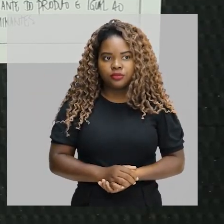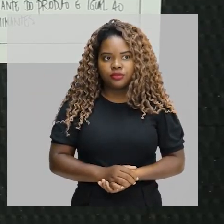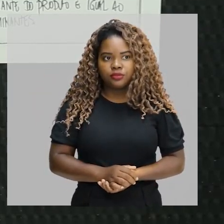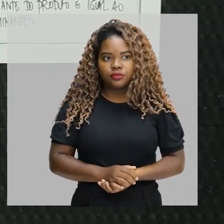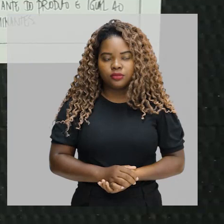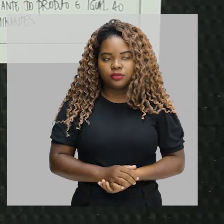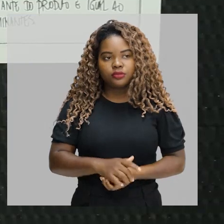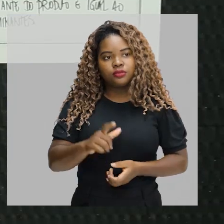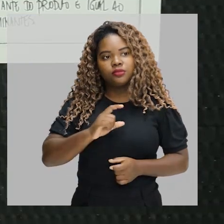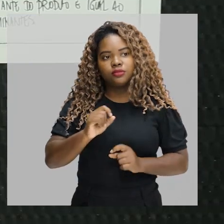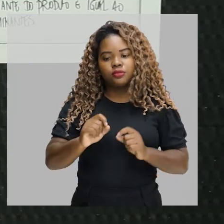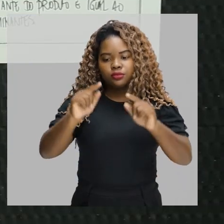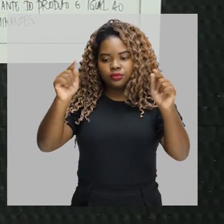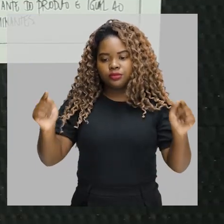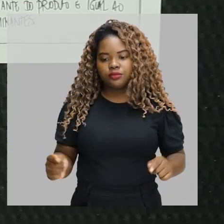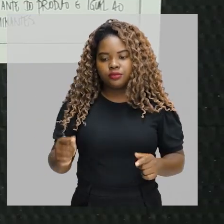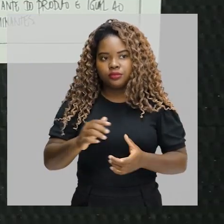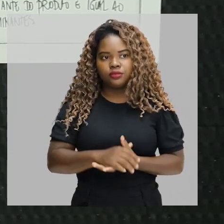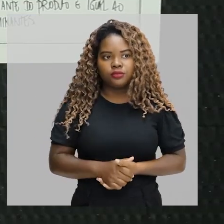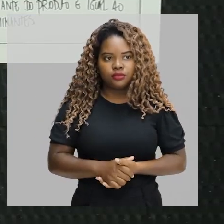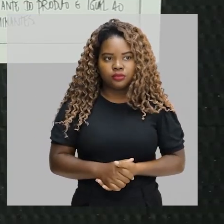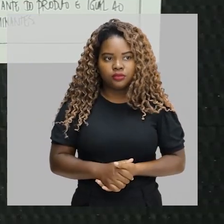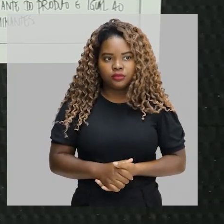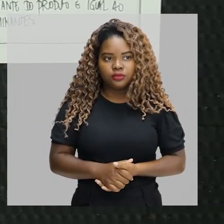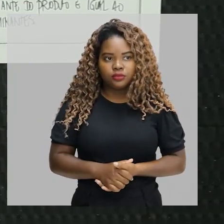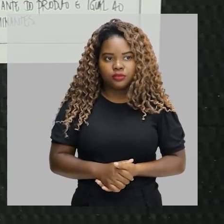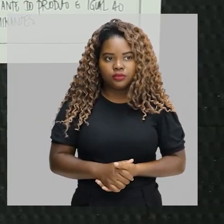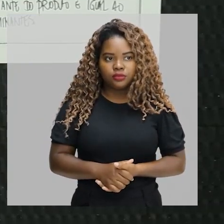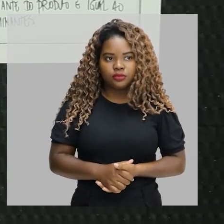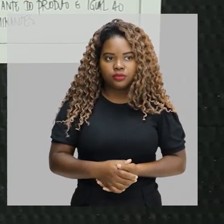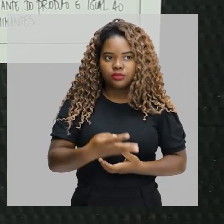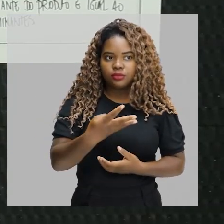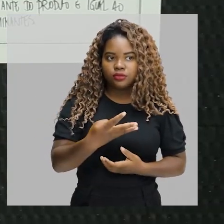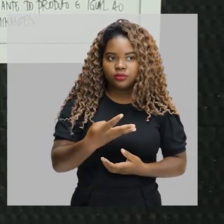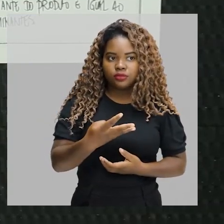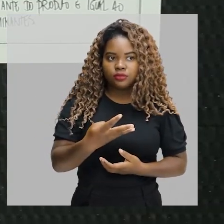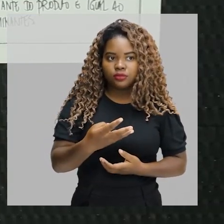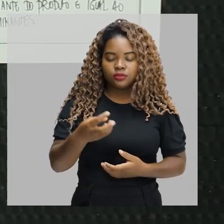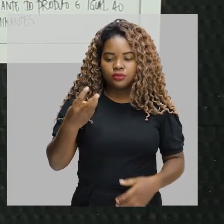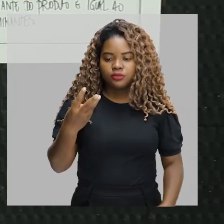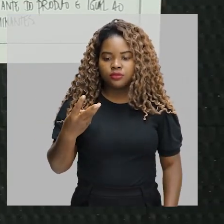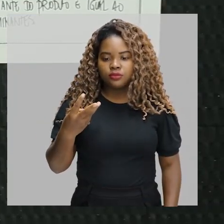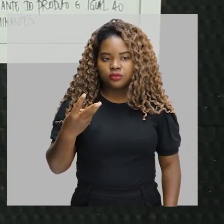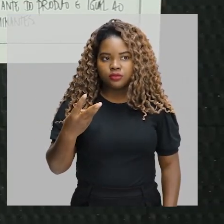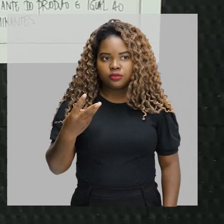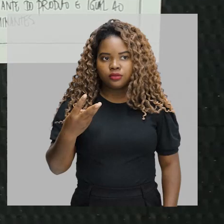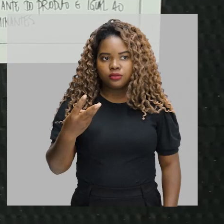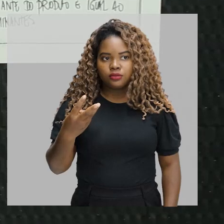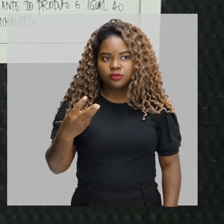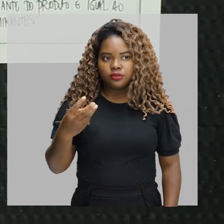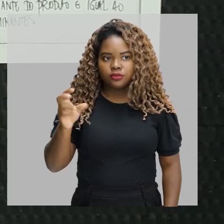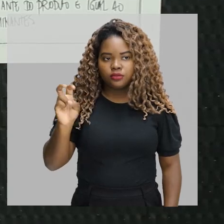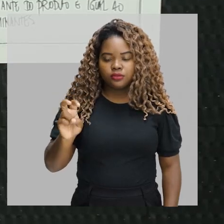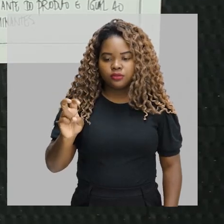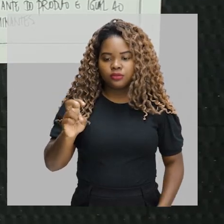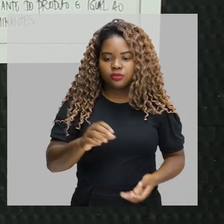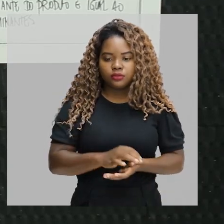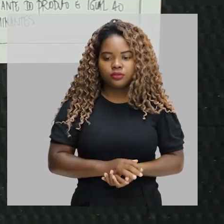a matriz e a segunda linha é 4, 3 e